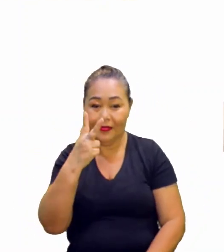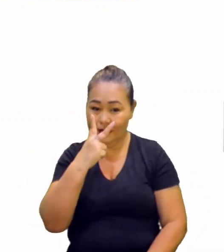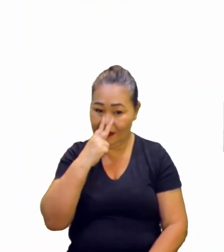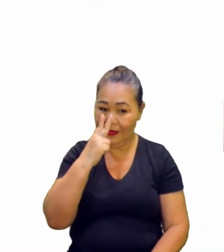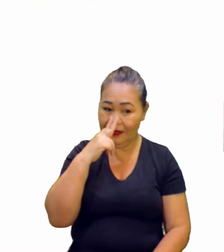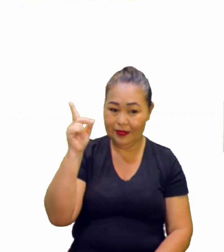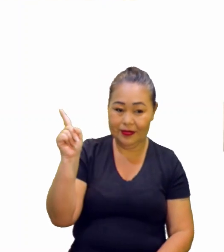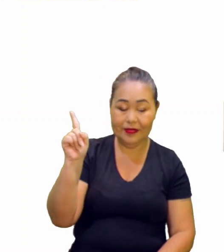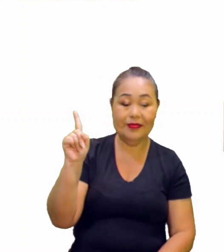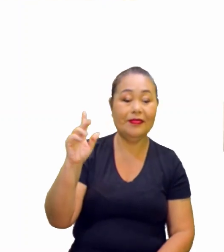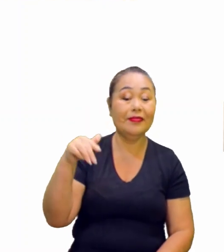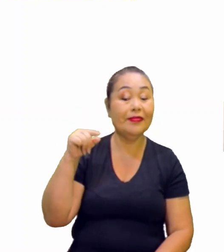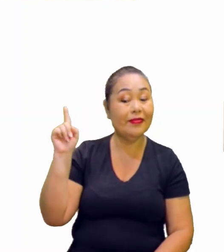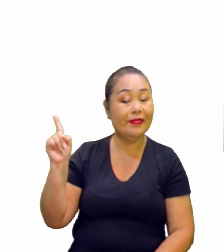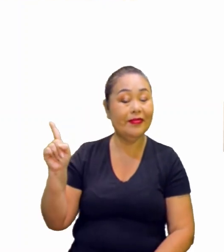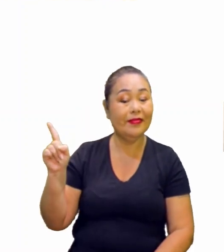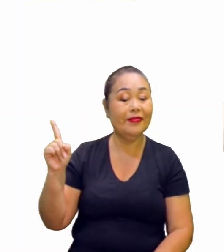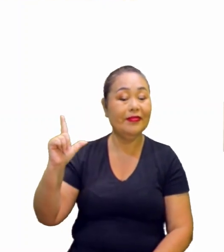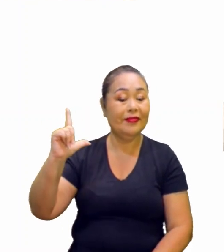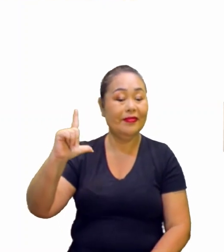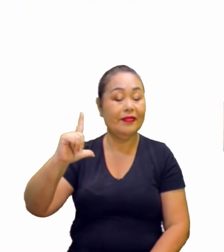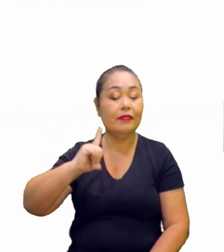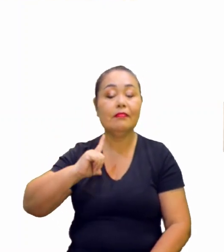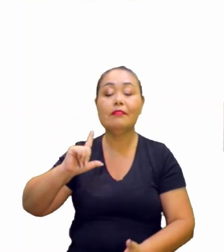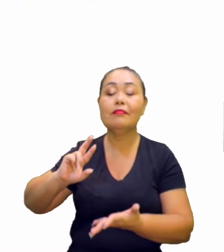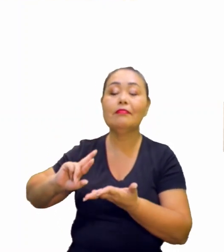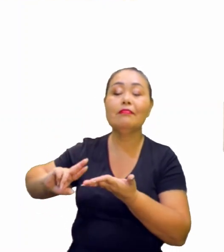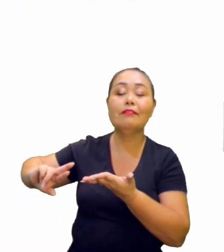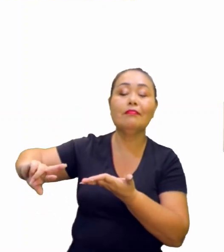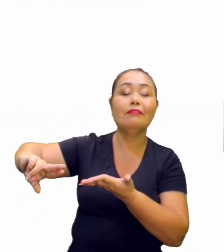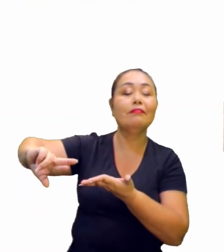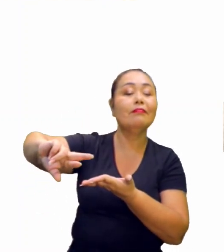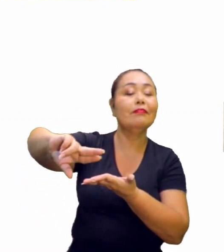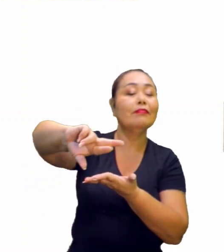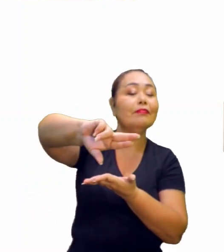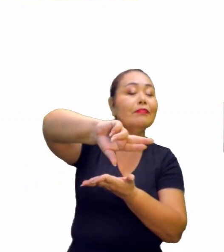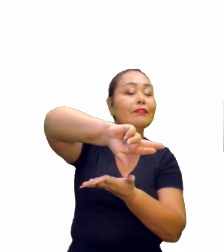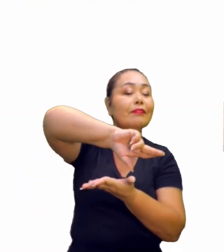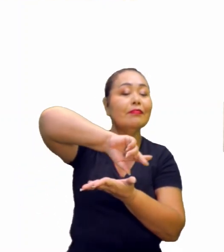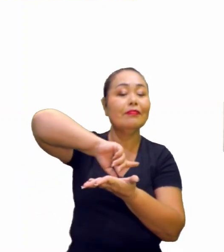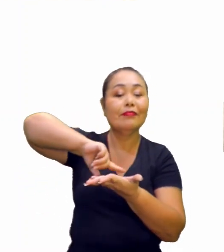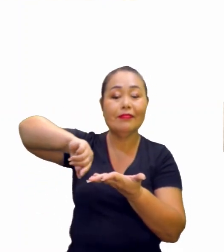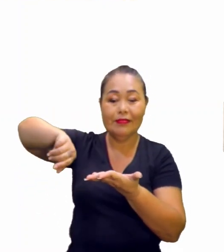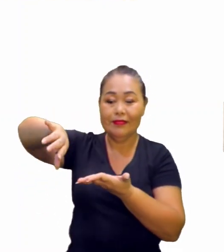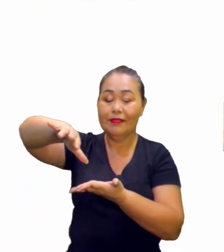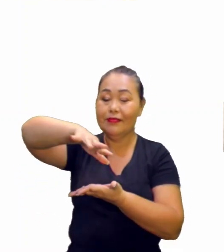sei. Então, a gente vai ter aí uma variedade de produtos